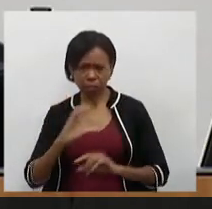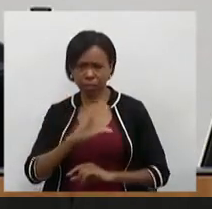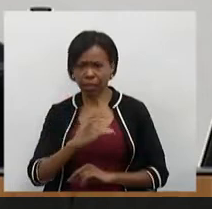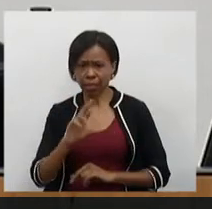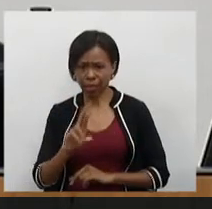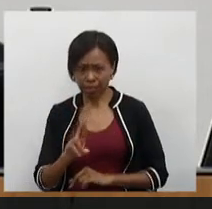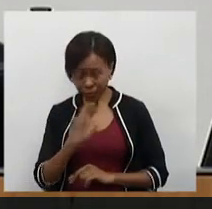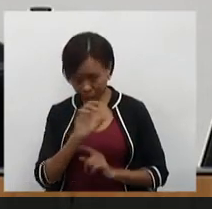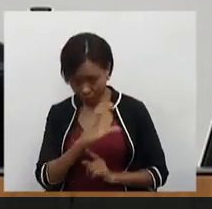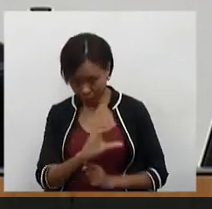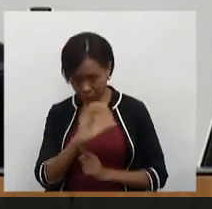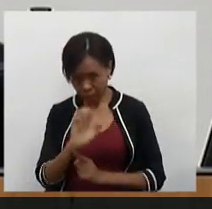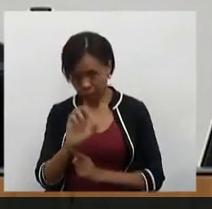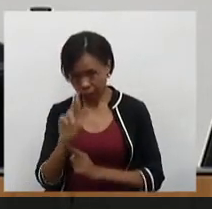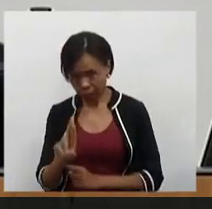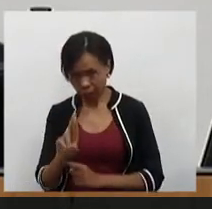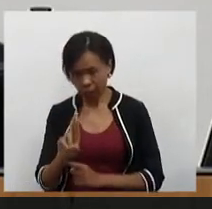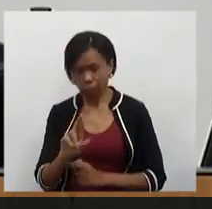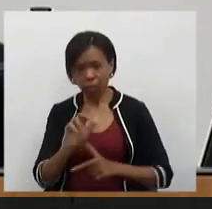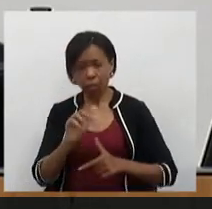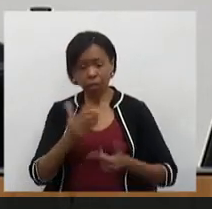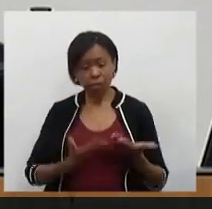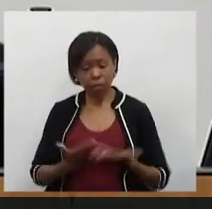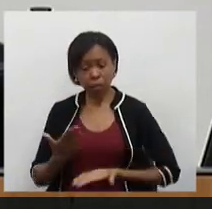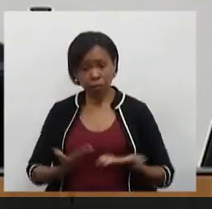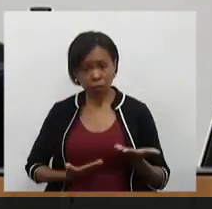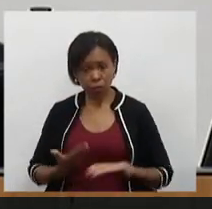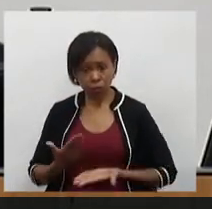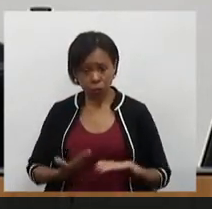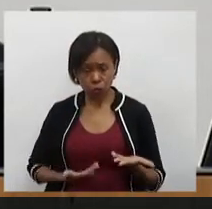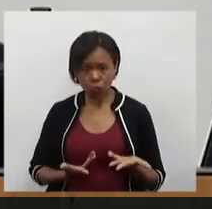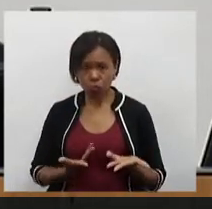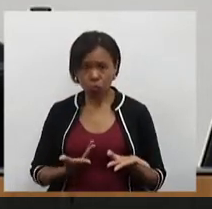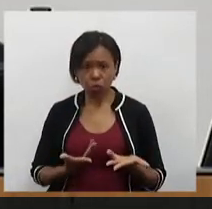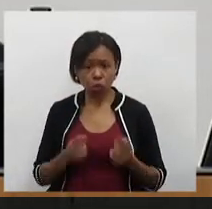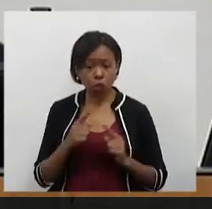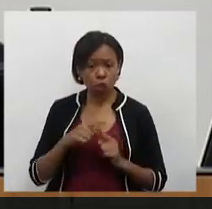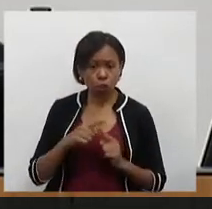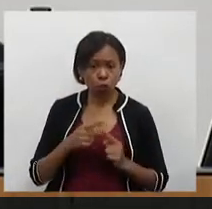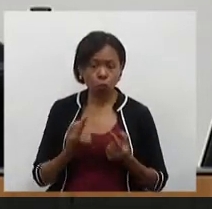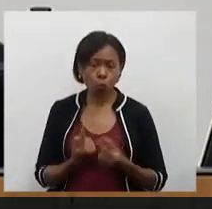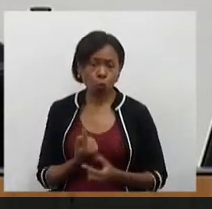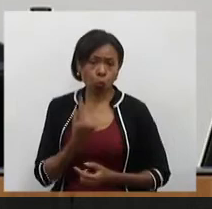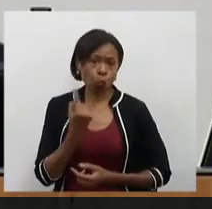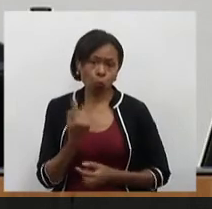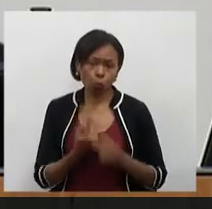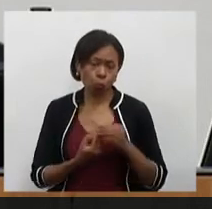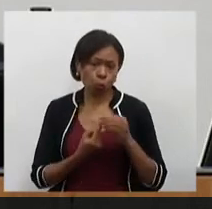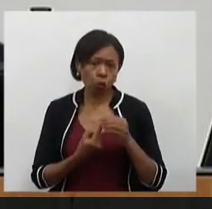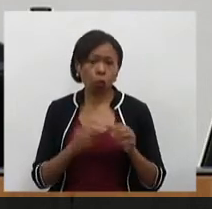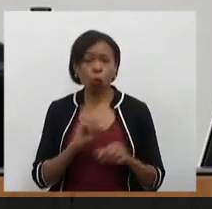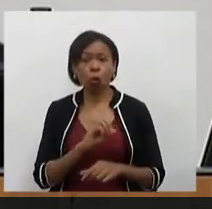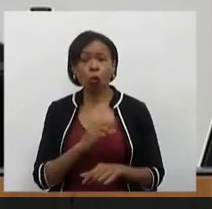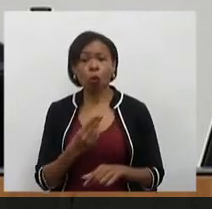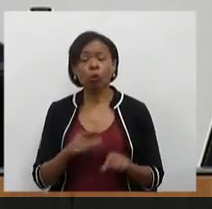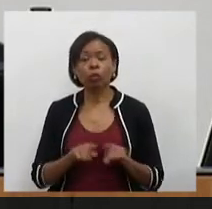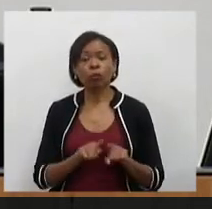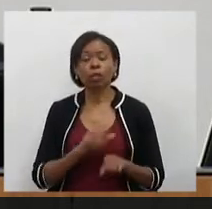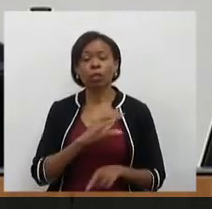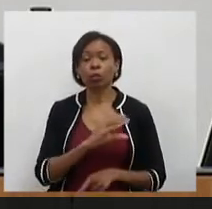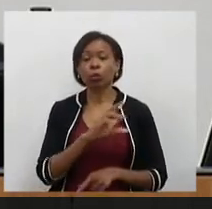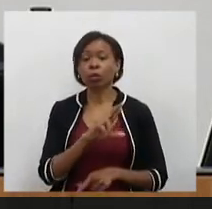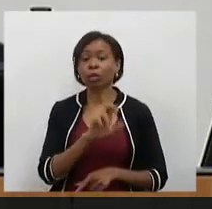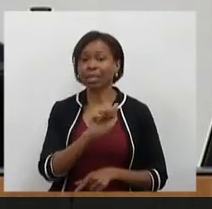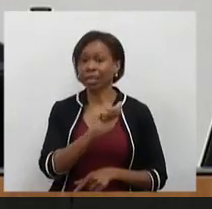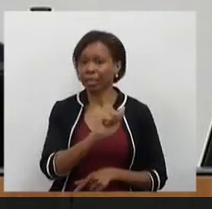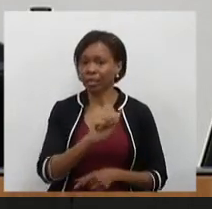e serviços de modalidade única. Poderiam também, através dos CRES e CRAS. Muito